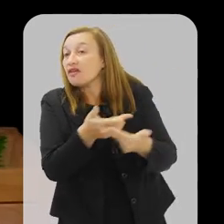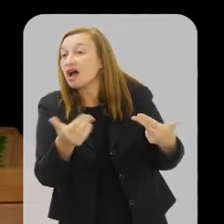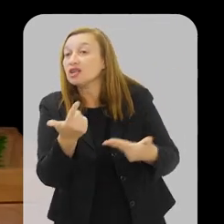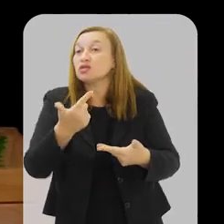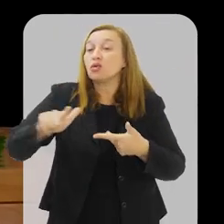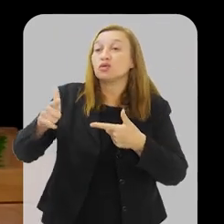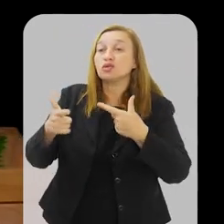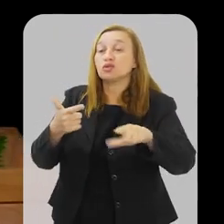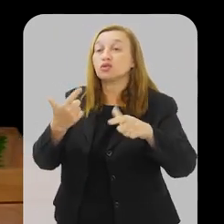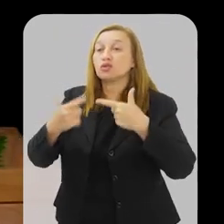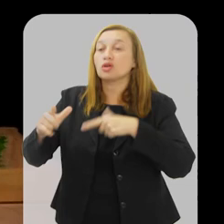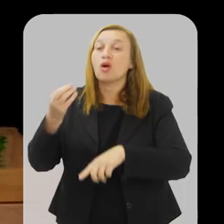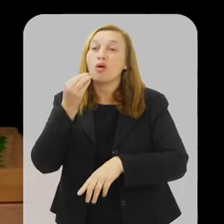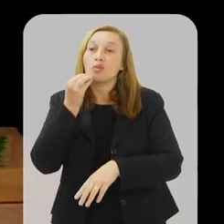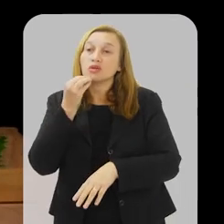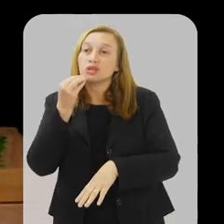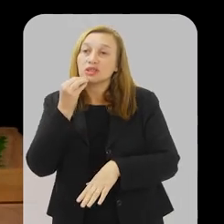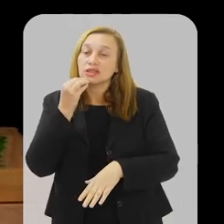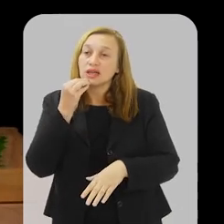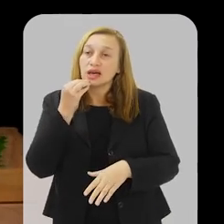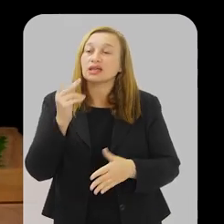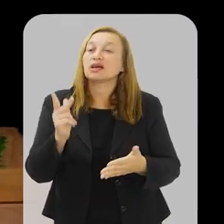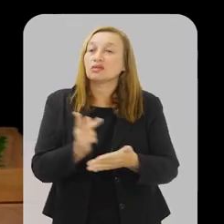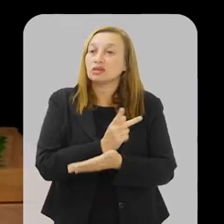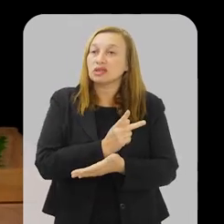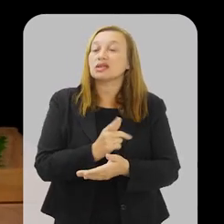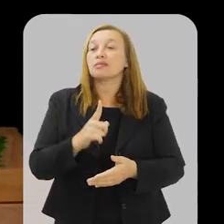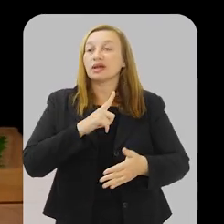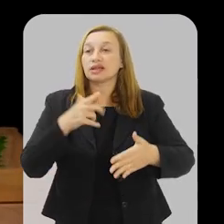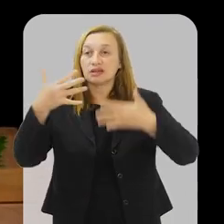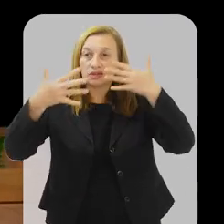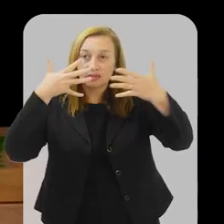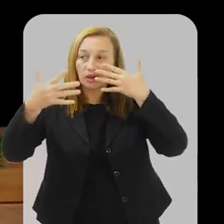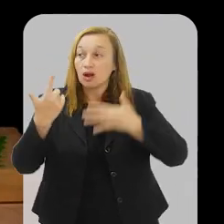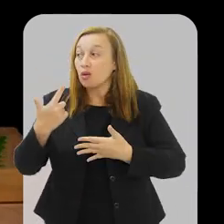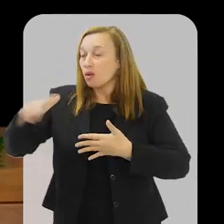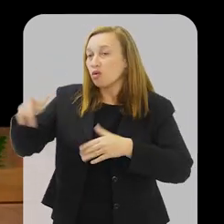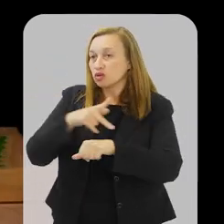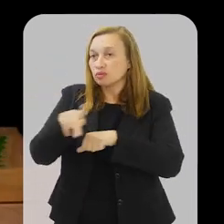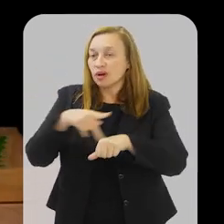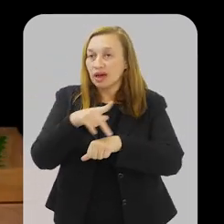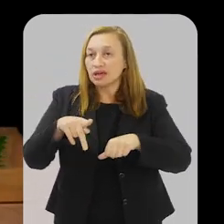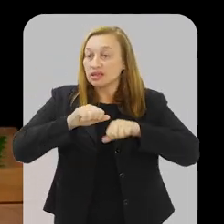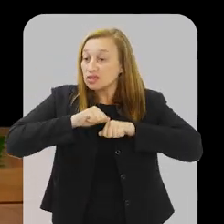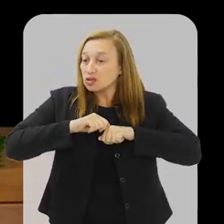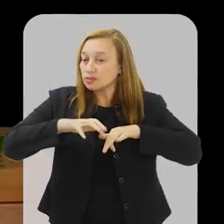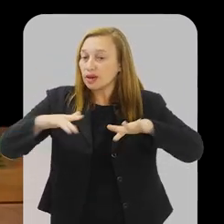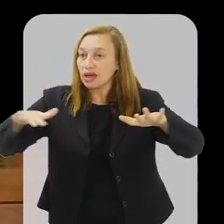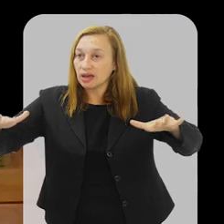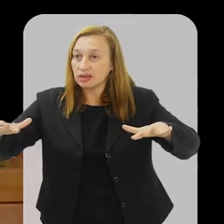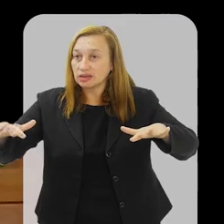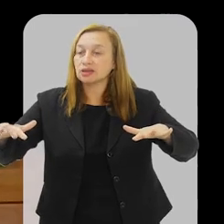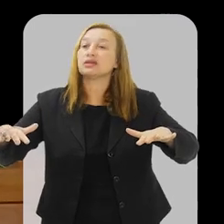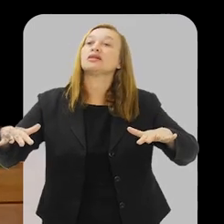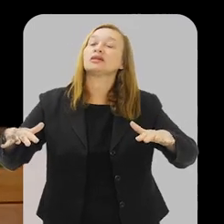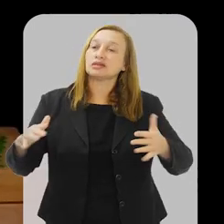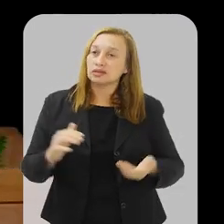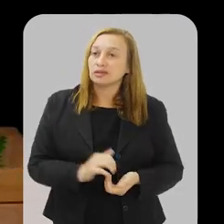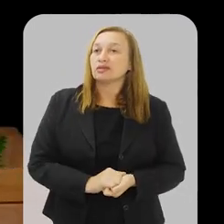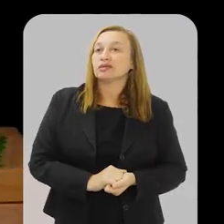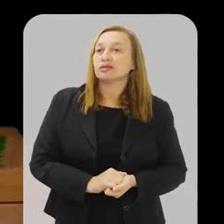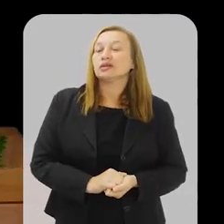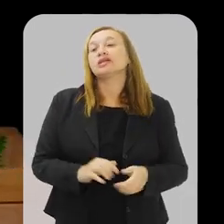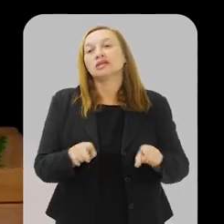dali desse seminário surgir várias outras oportunidades para trazer essa visibilidade para os outros países e levar também pros